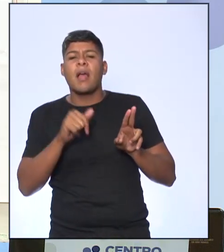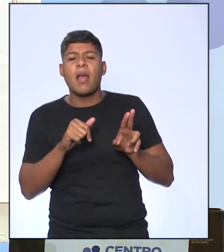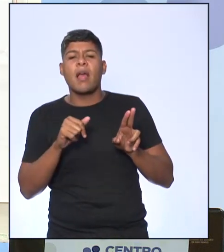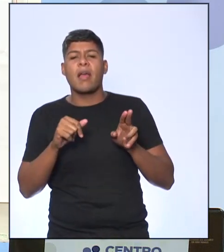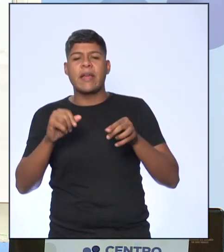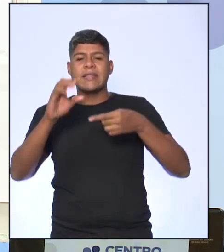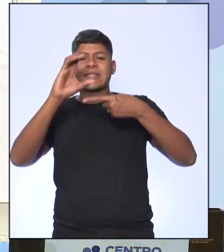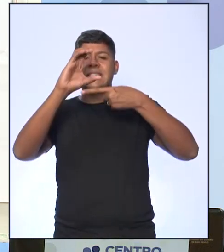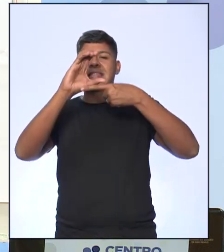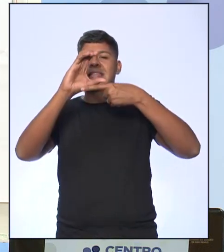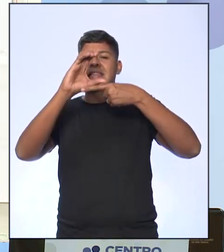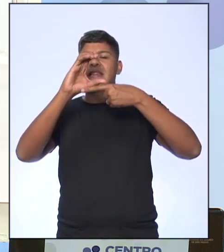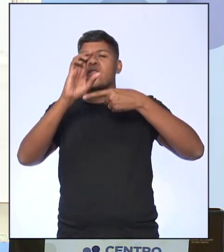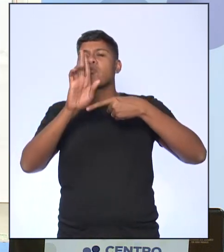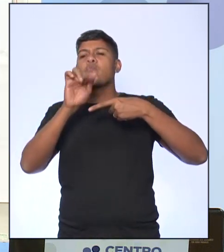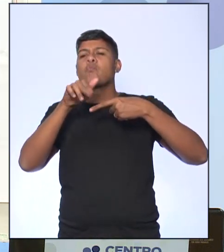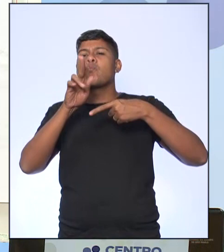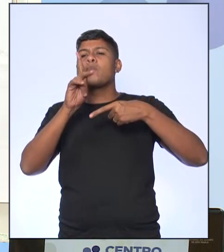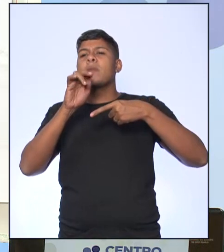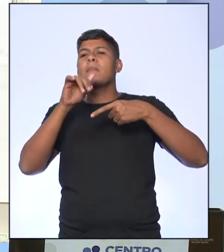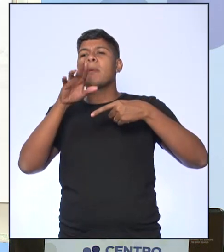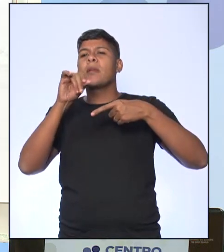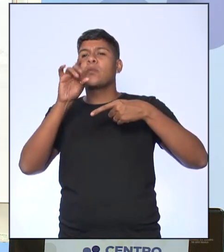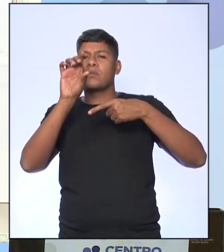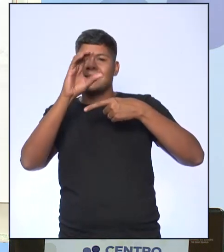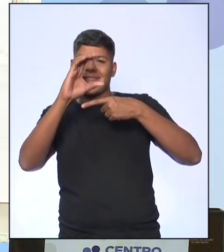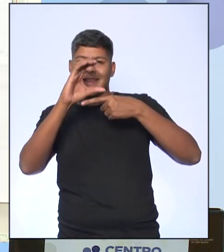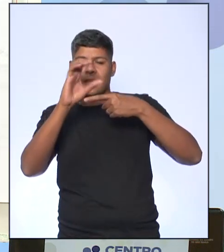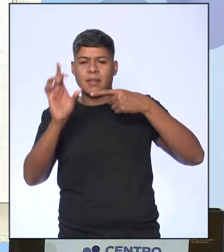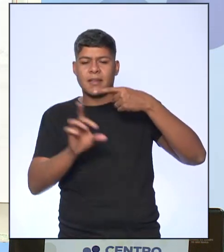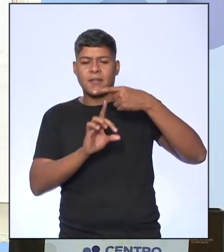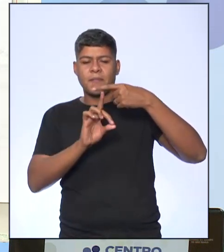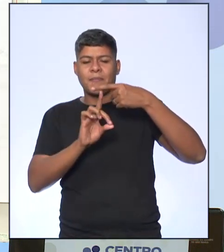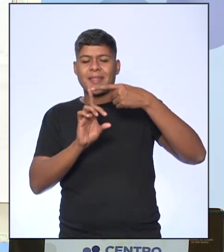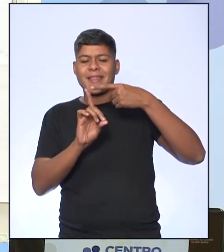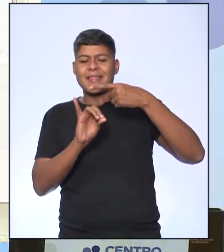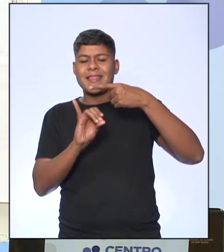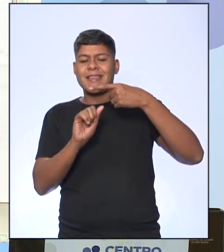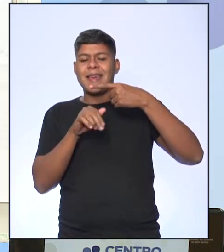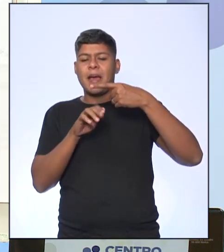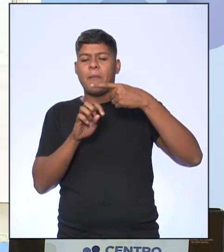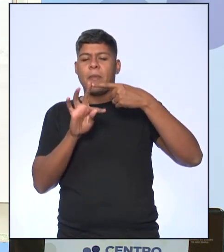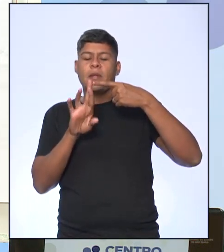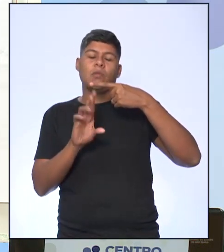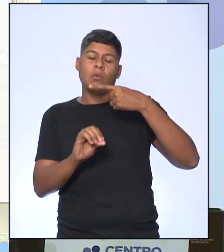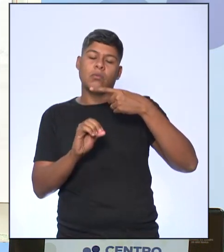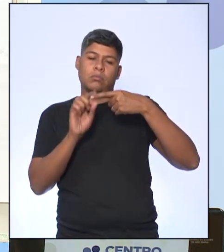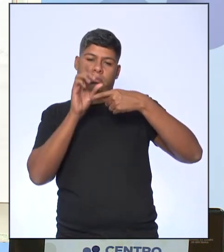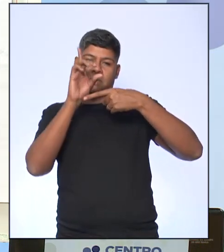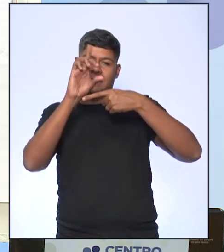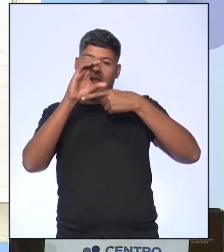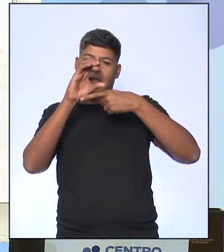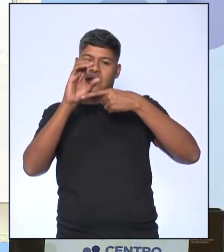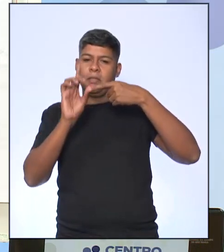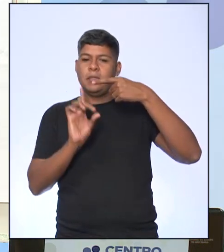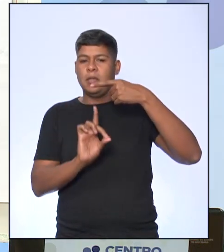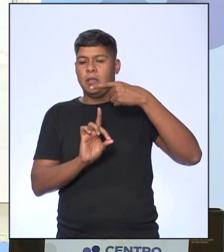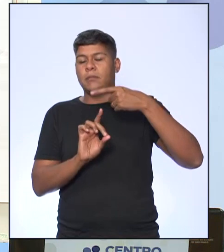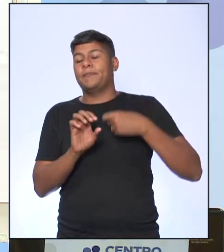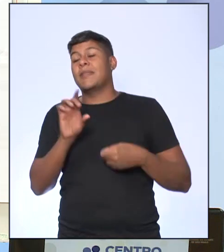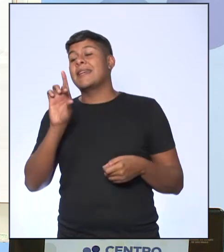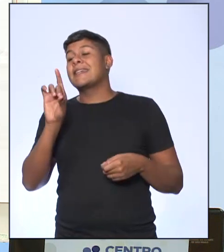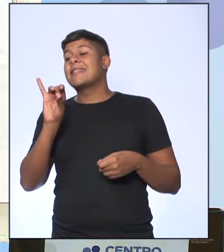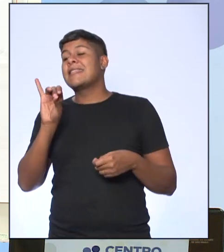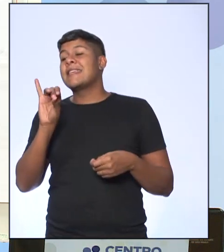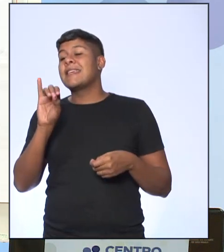pelo diâmetro. Tranquilo. Divisão, né, uma razão, então ele divide aqui. O diâmetro,